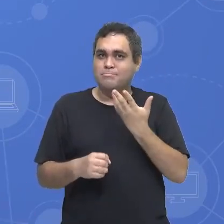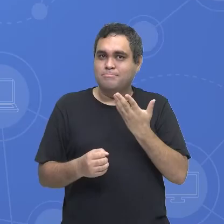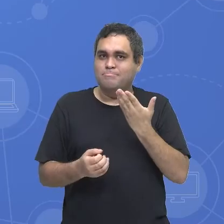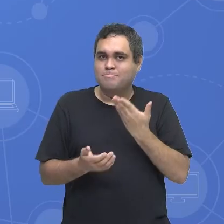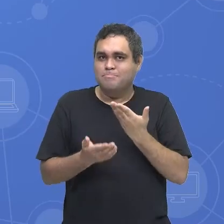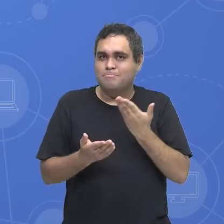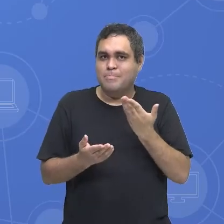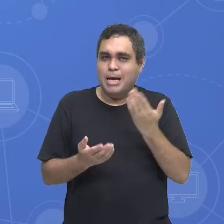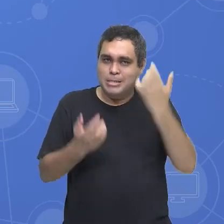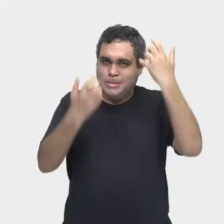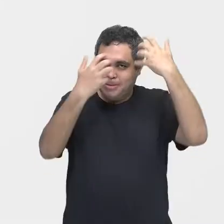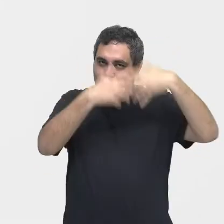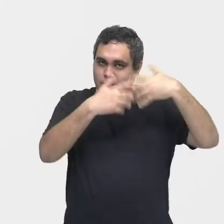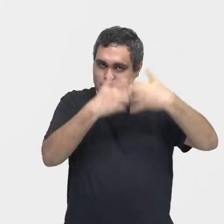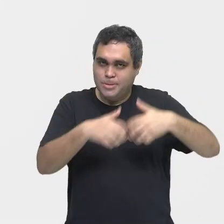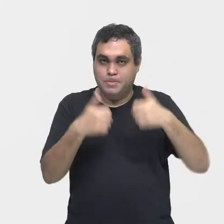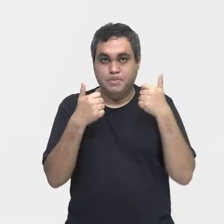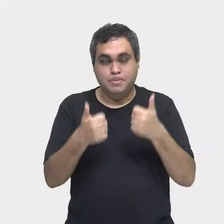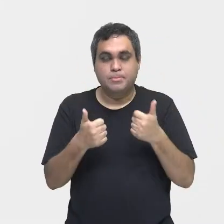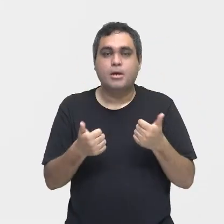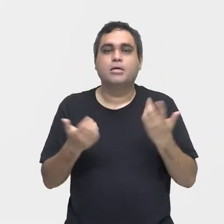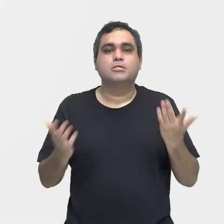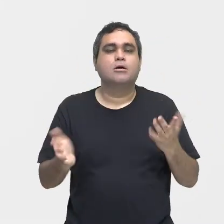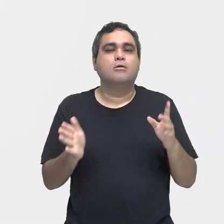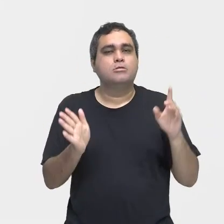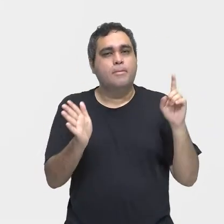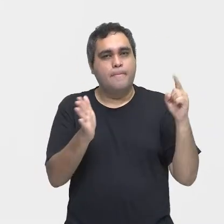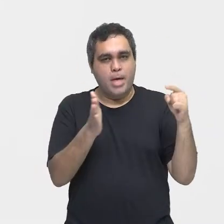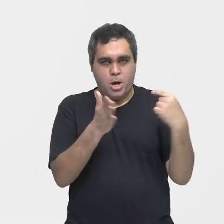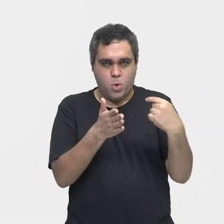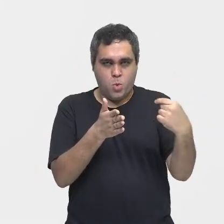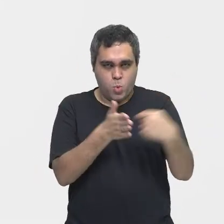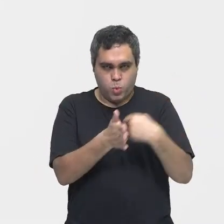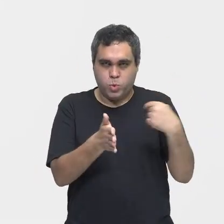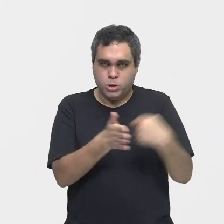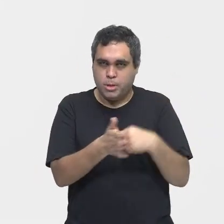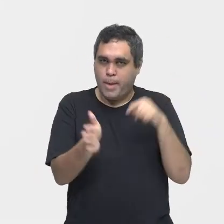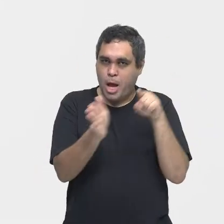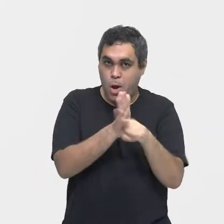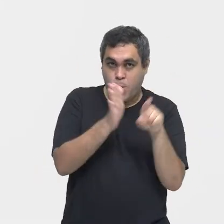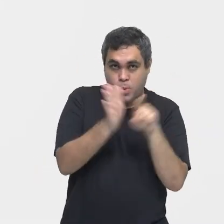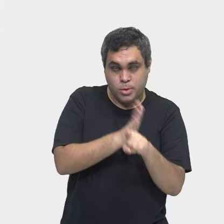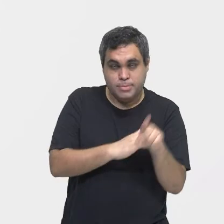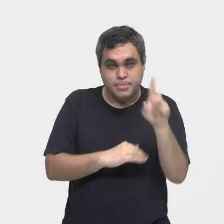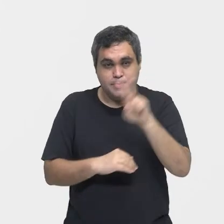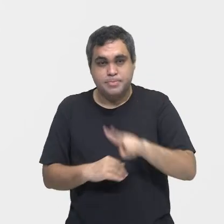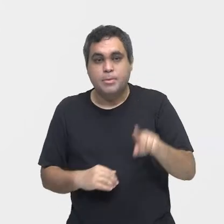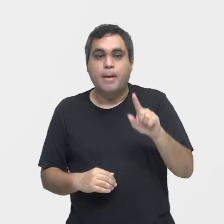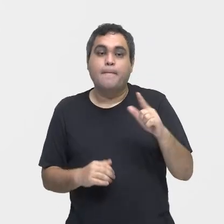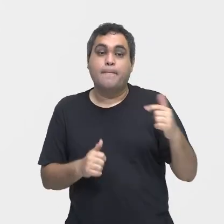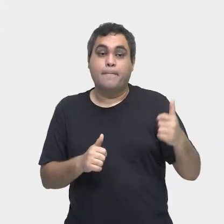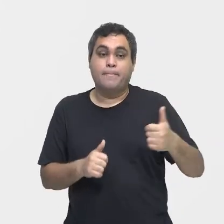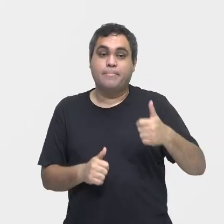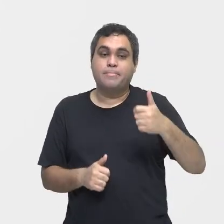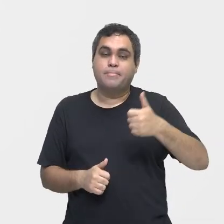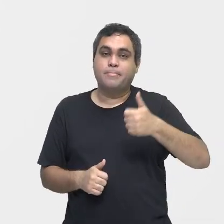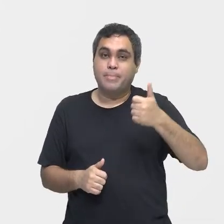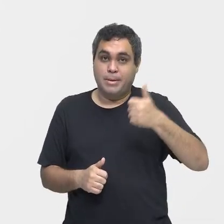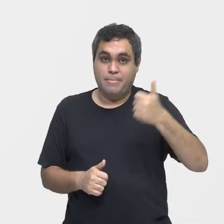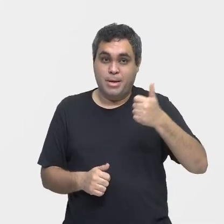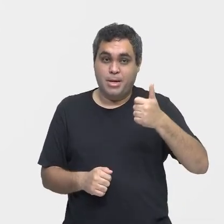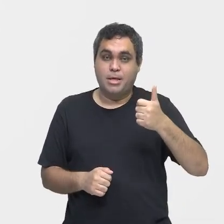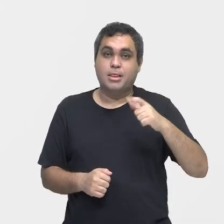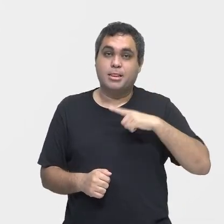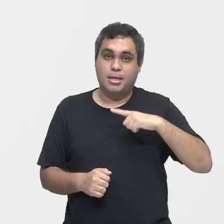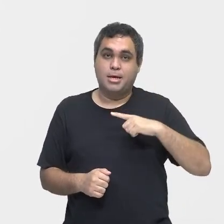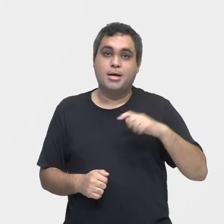bom? Vamos às nossas questões, então, responder às nossas questões. A primeira pergunta, né, a questão número 1, e está